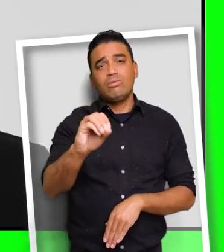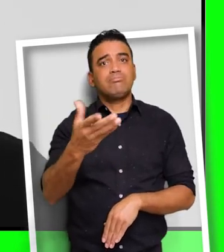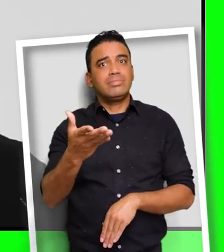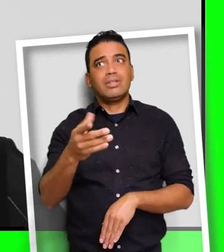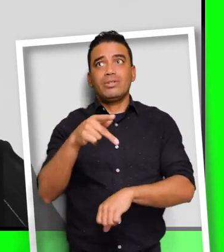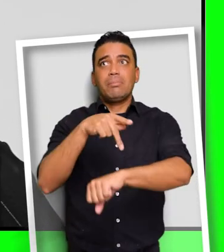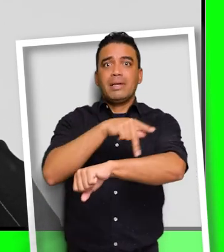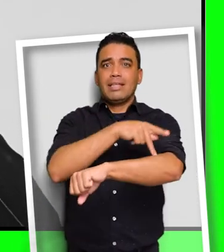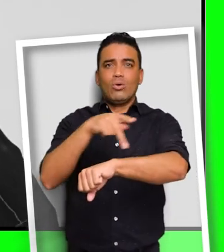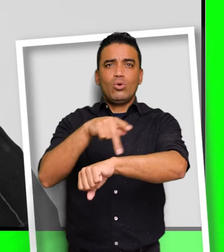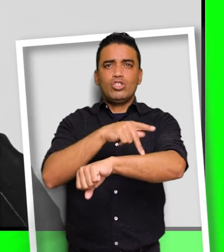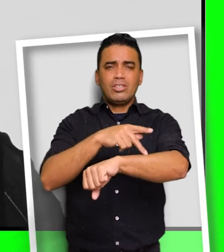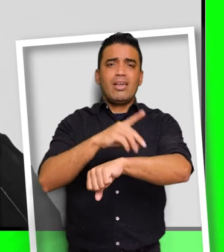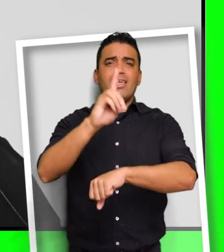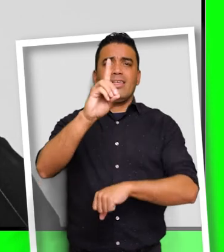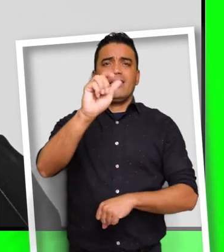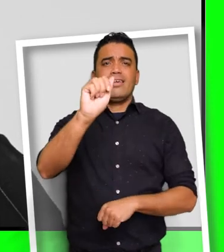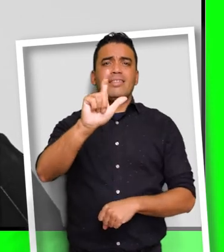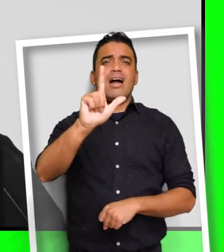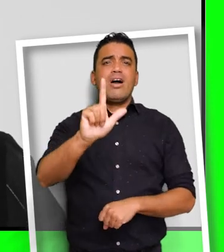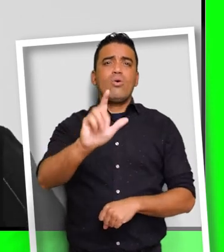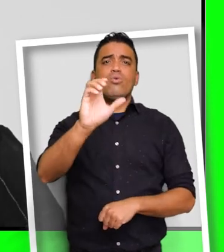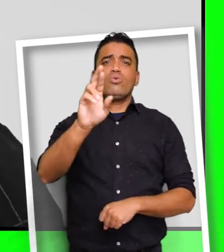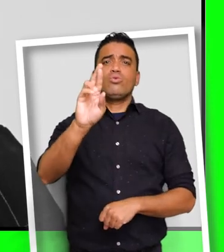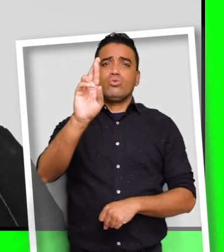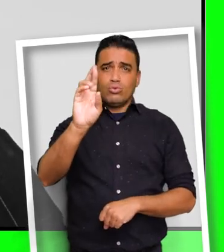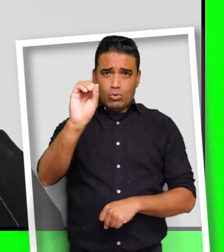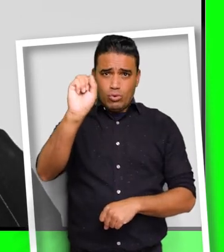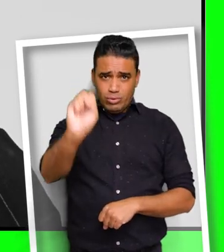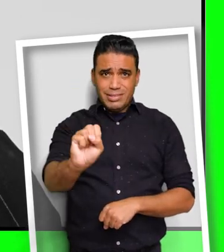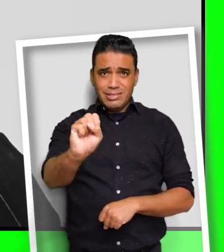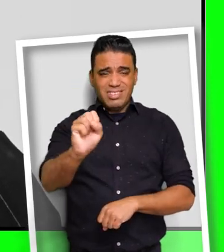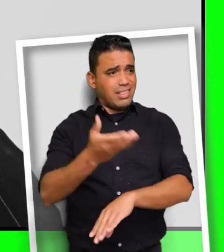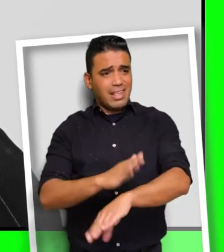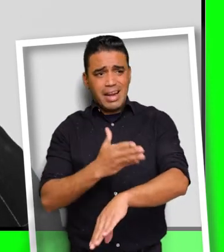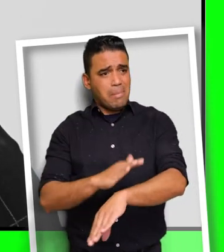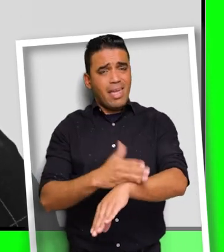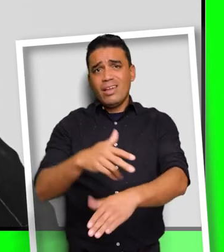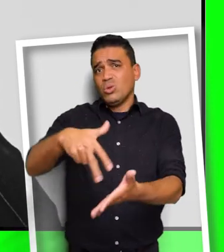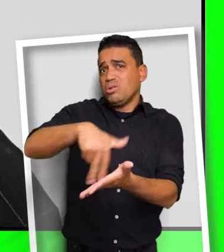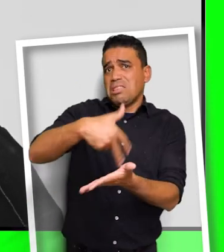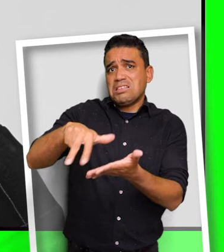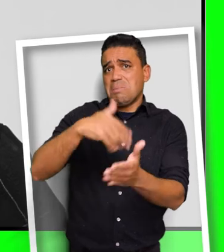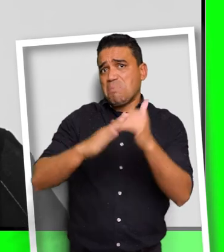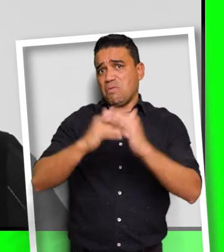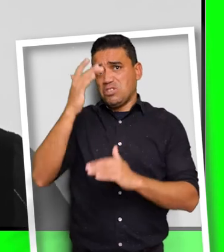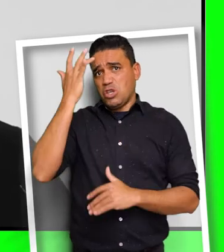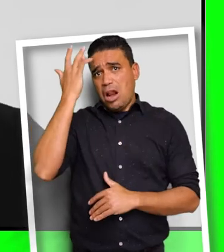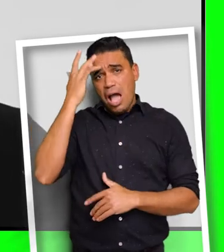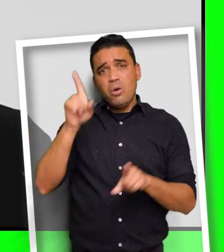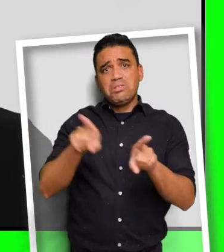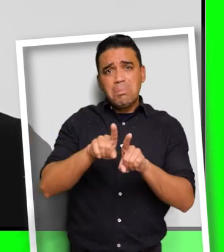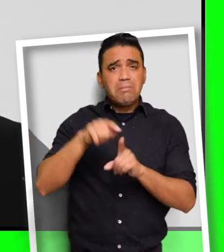num pedagogo musical chamado Dal Croz, que é muito usado tanto para treinamento de dançarinos quanto de